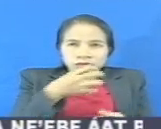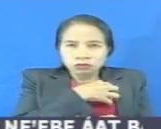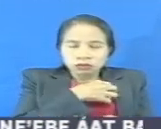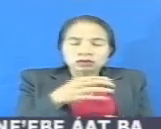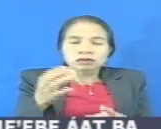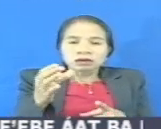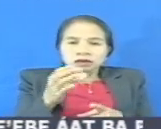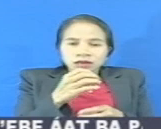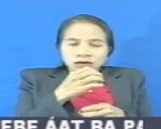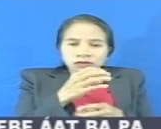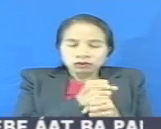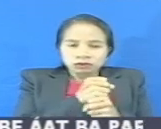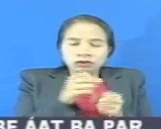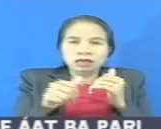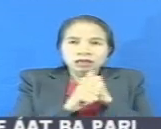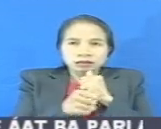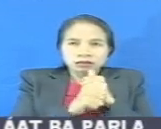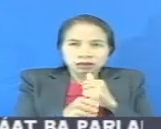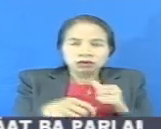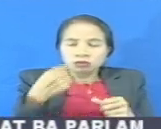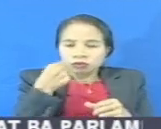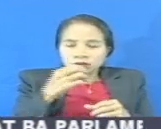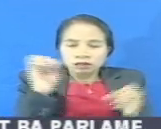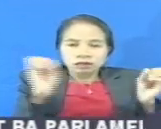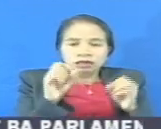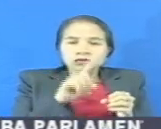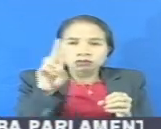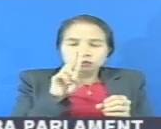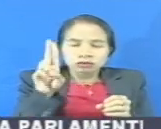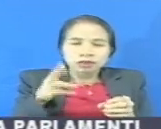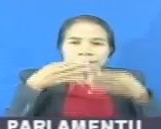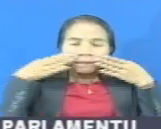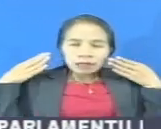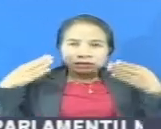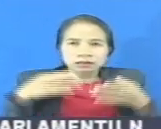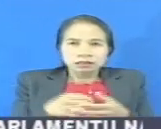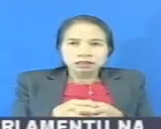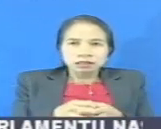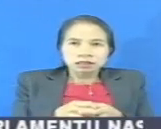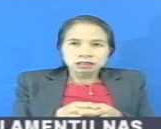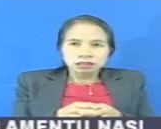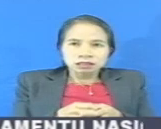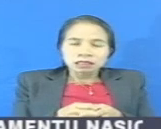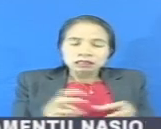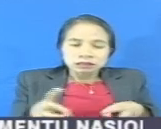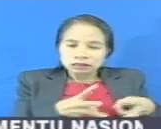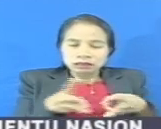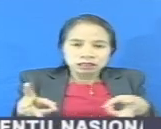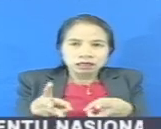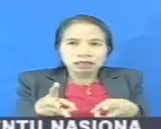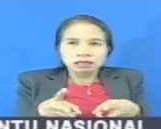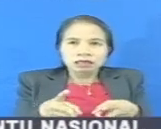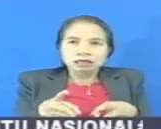tendo a sauna. Sema que lá usa máscara, lá usa máscara, e a estrada público,